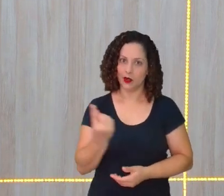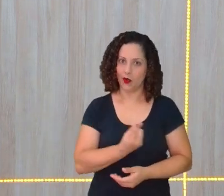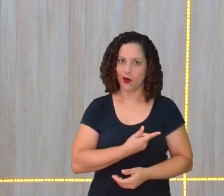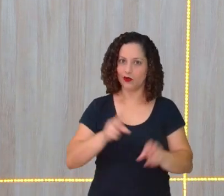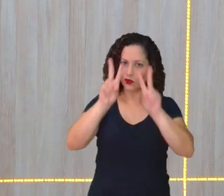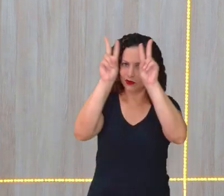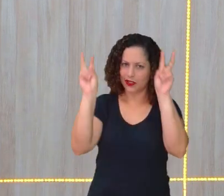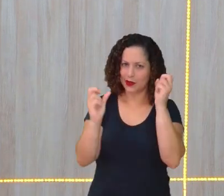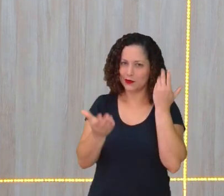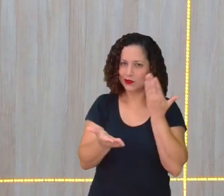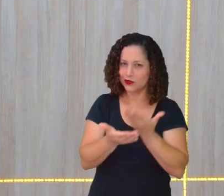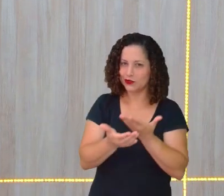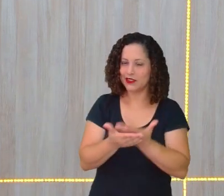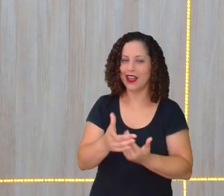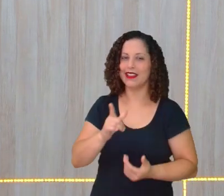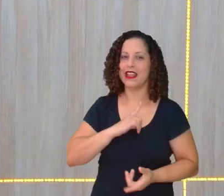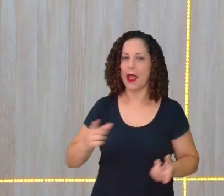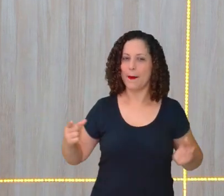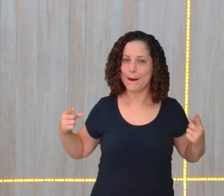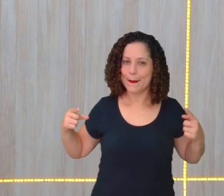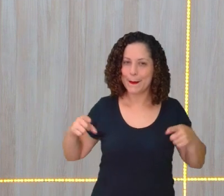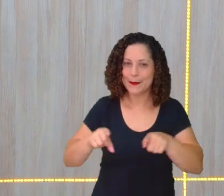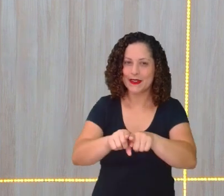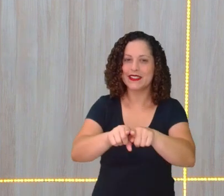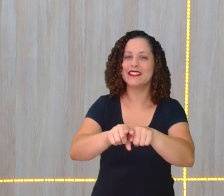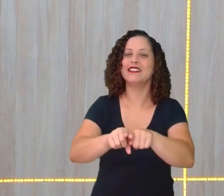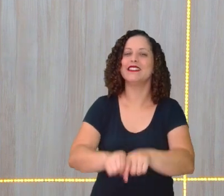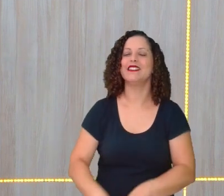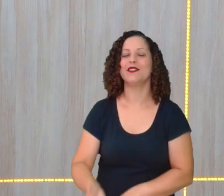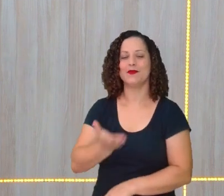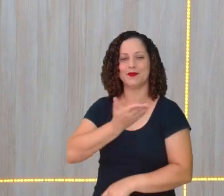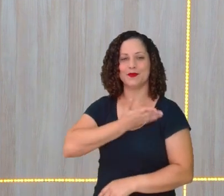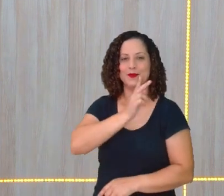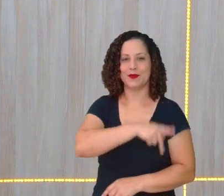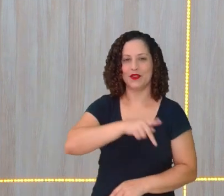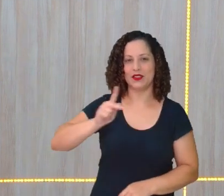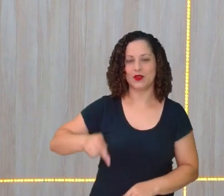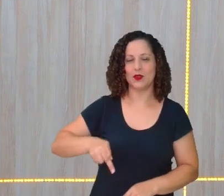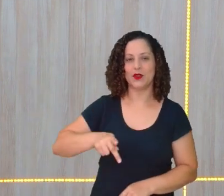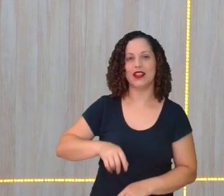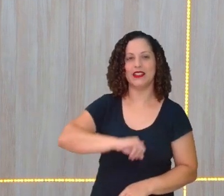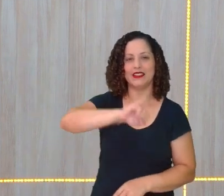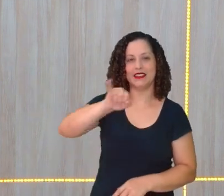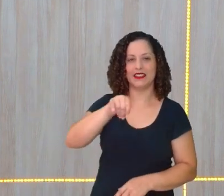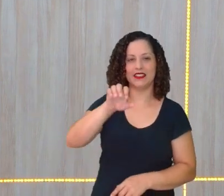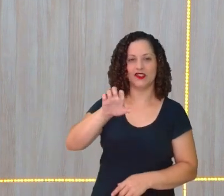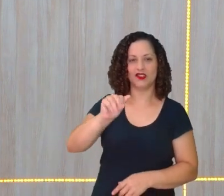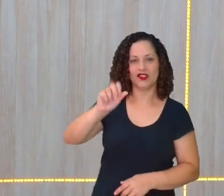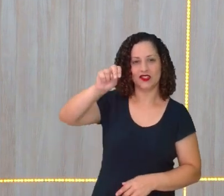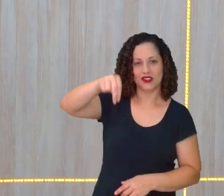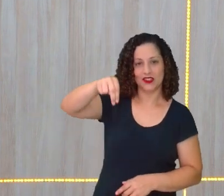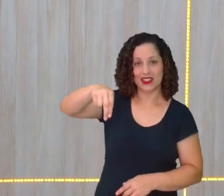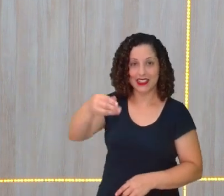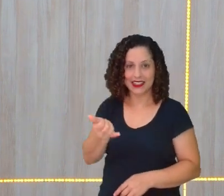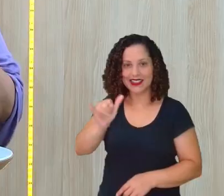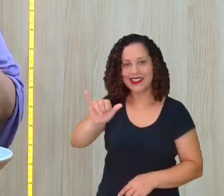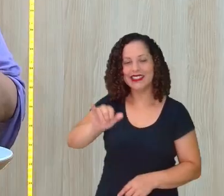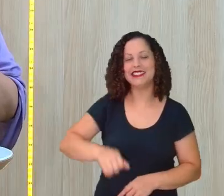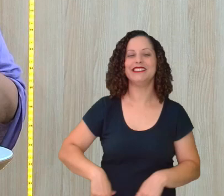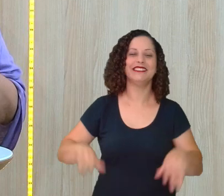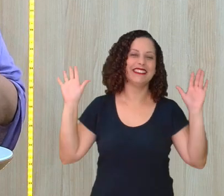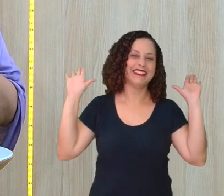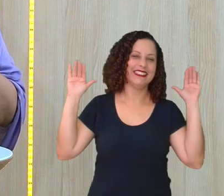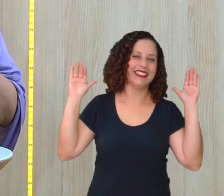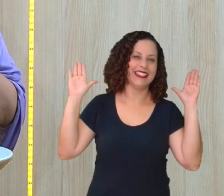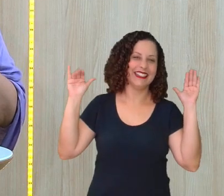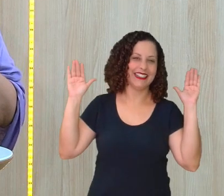né, a gente vai ter a nossa parceira de sempre, amigona, professora de artes, professora Dini.